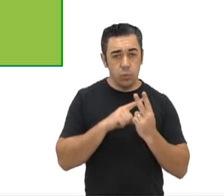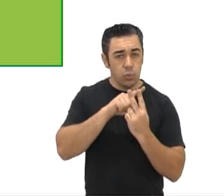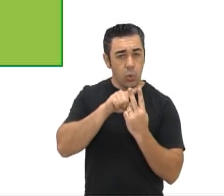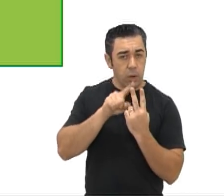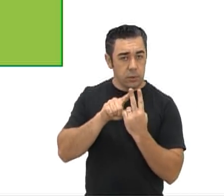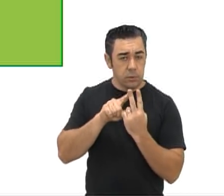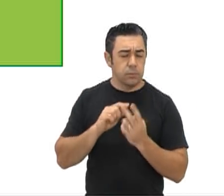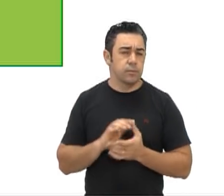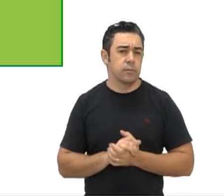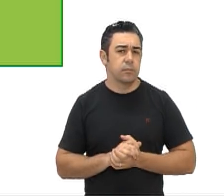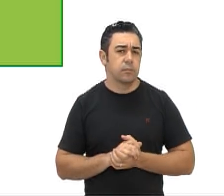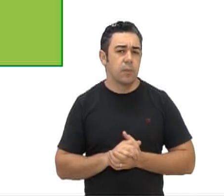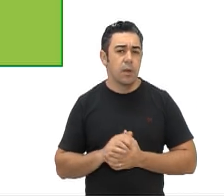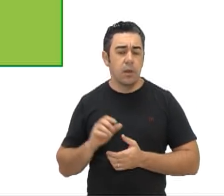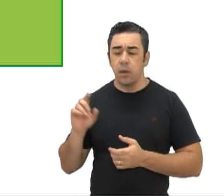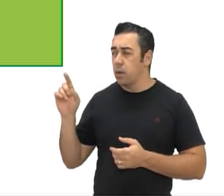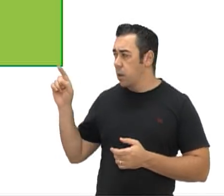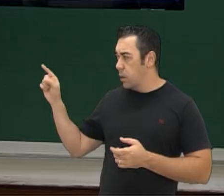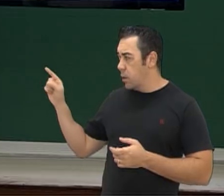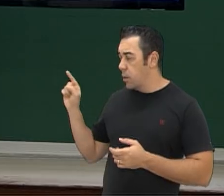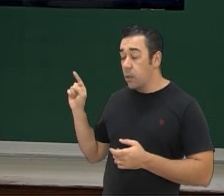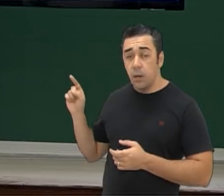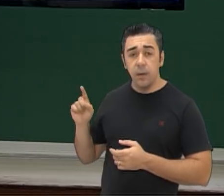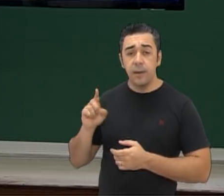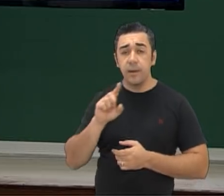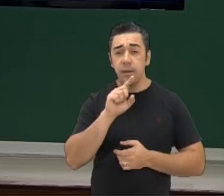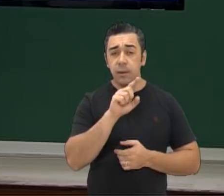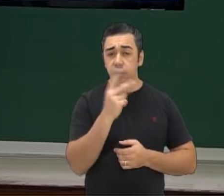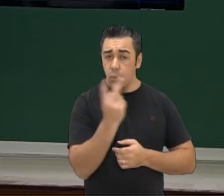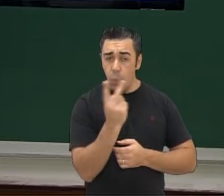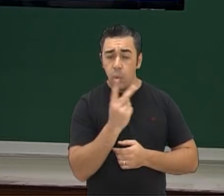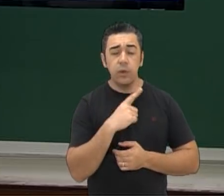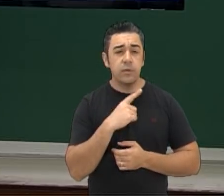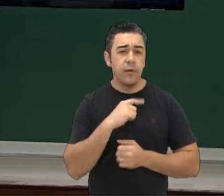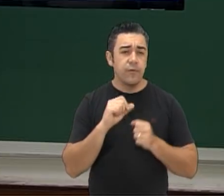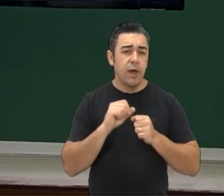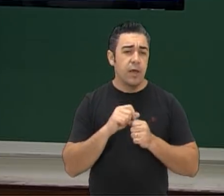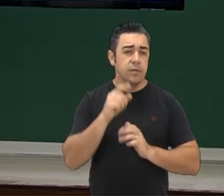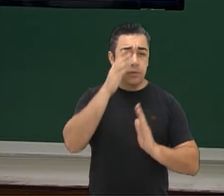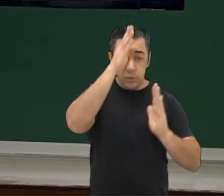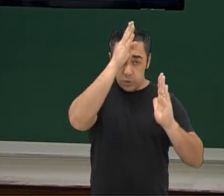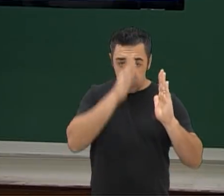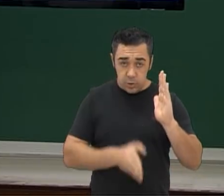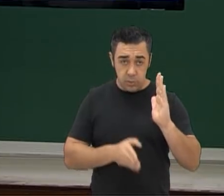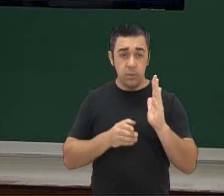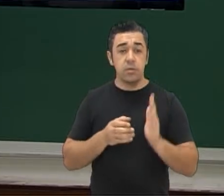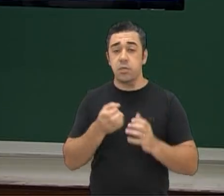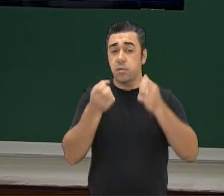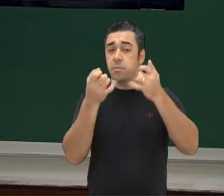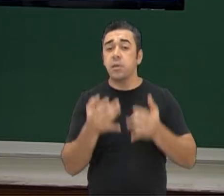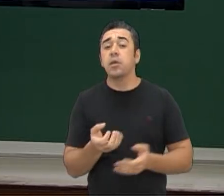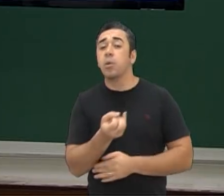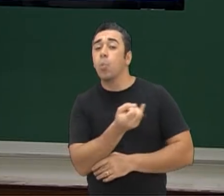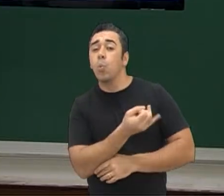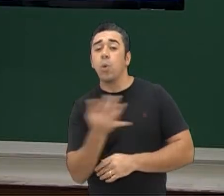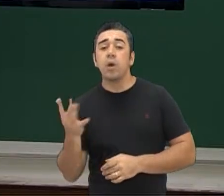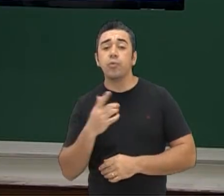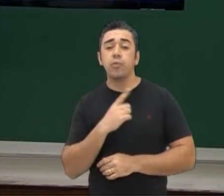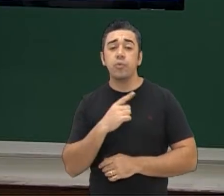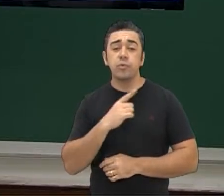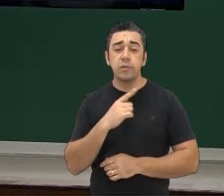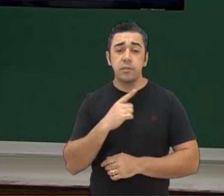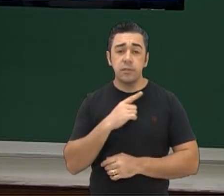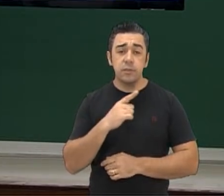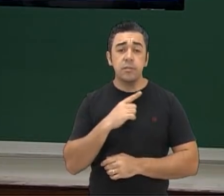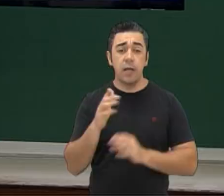figuras. Então, para cada uma das figuras seguintes, trace e indique o número de eixos de simetria.